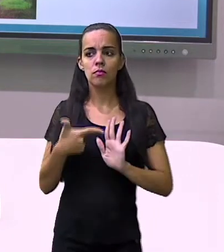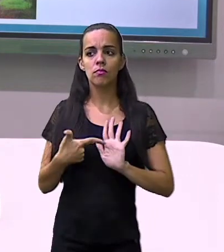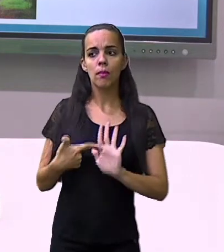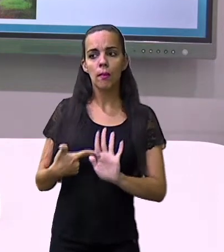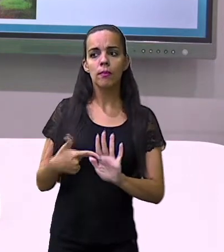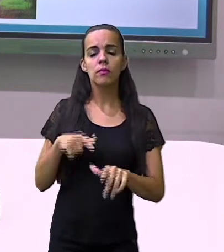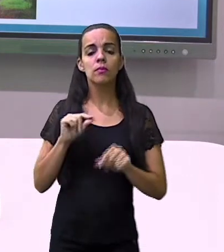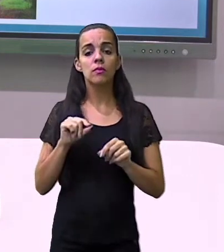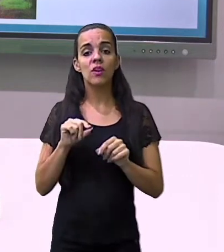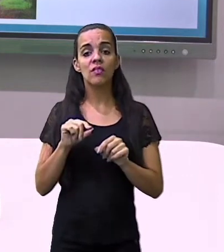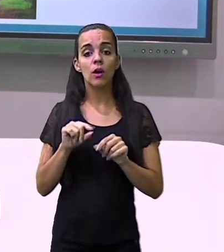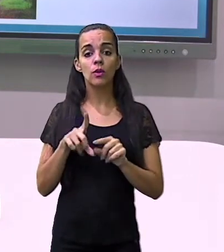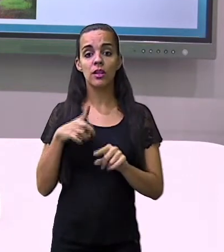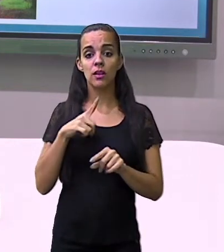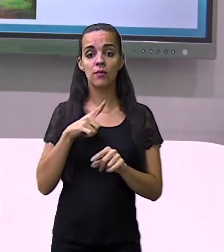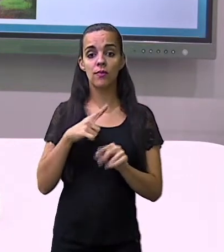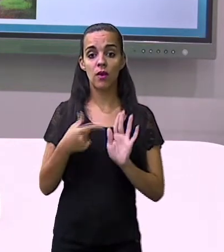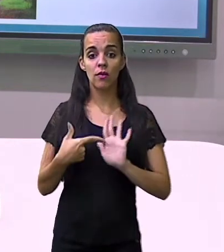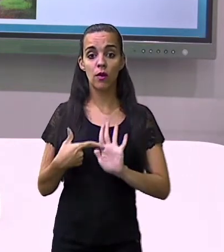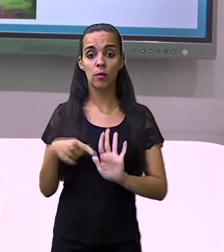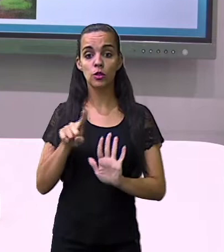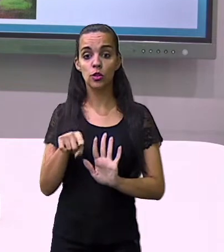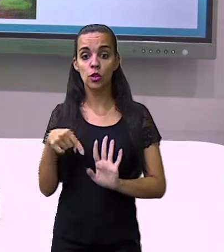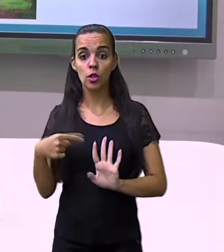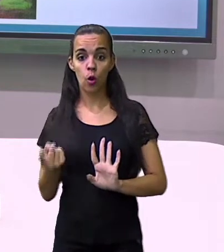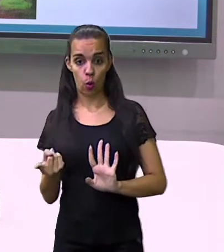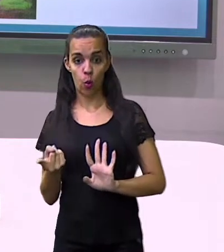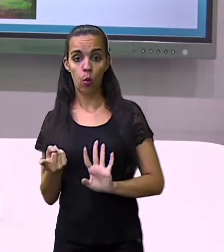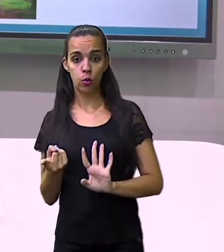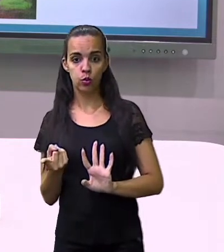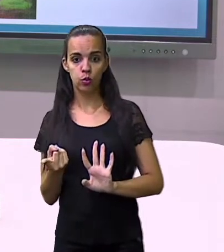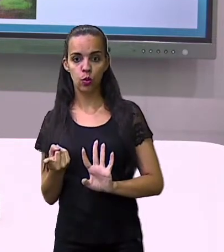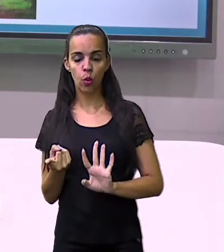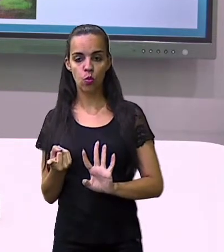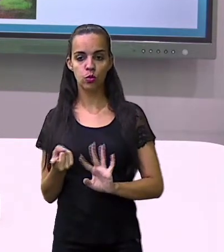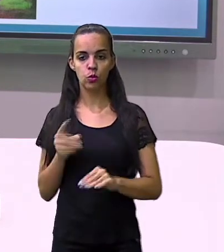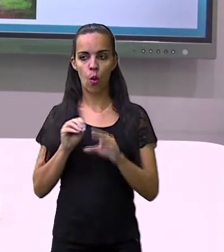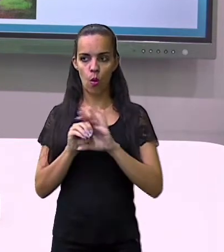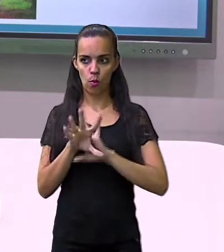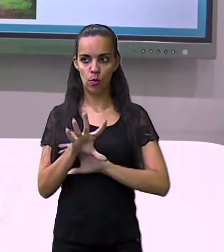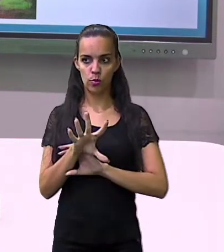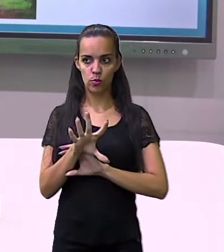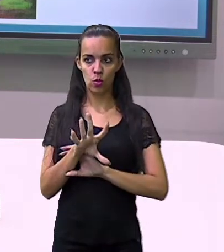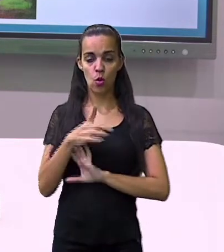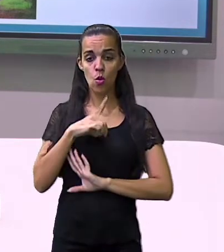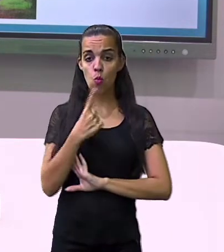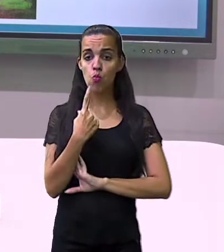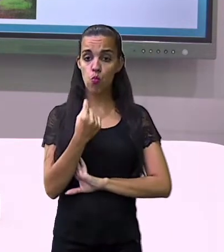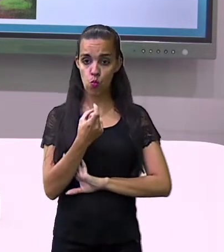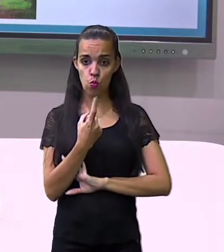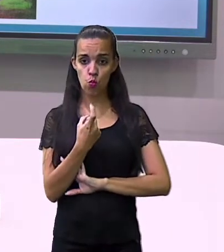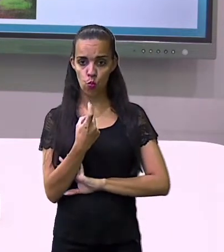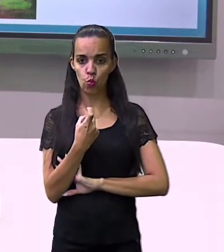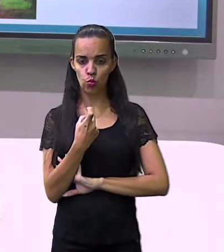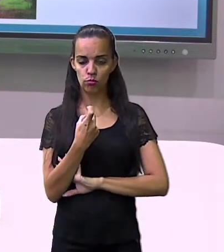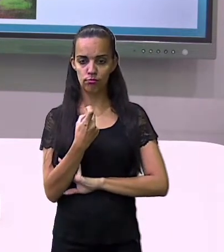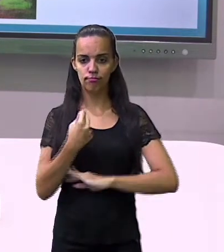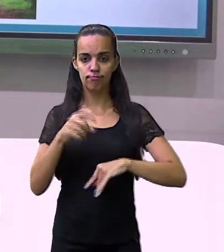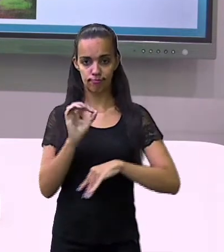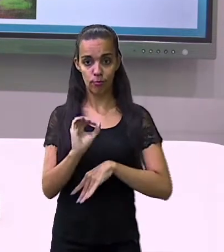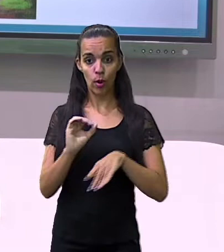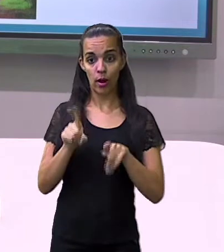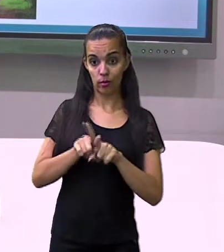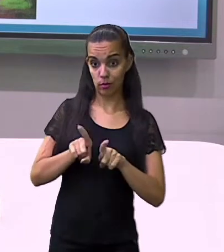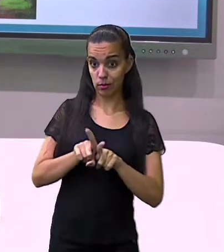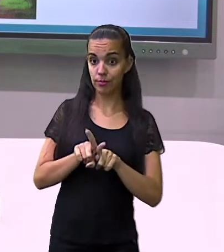se propagar em linha reta e a luz ela só vai ser emitida em apenas um furo,